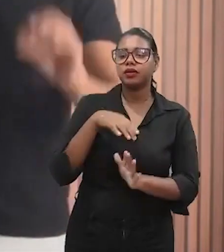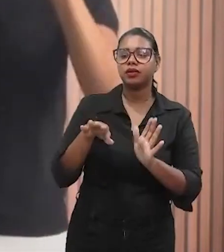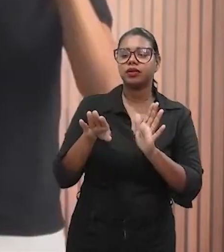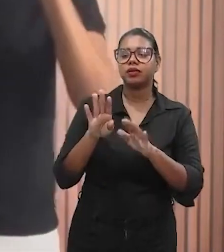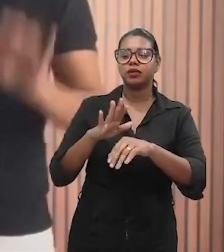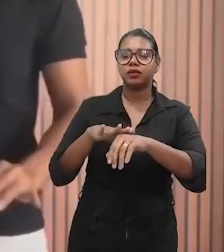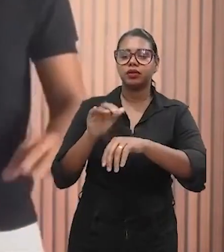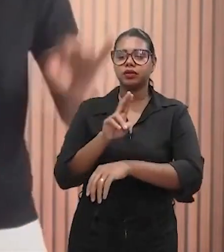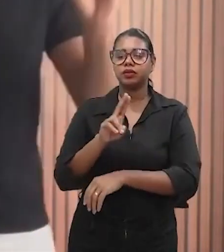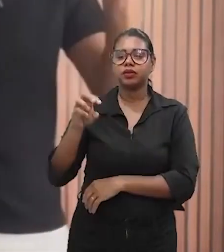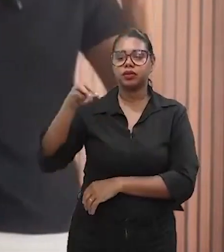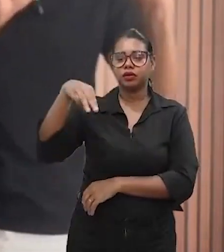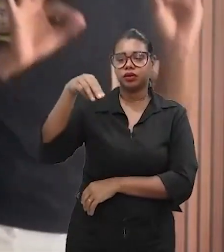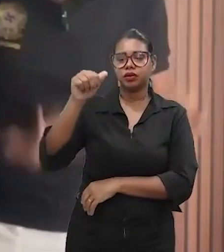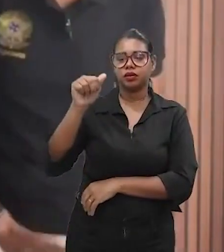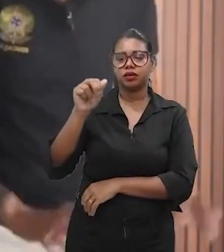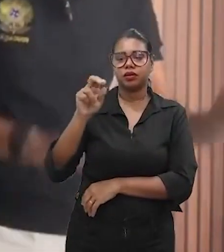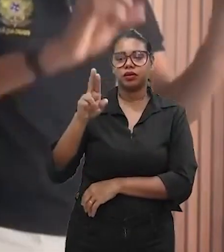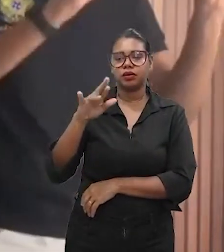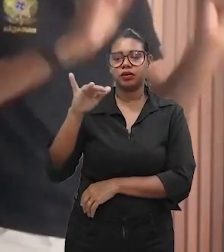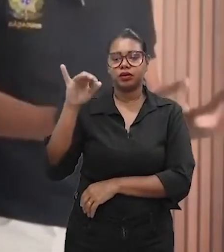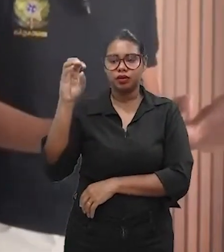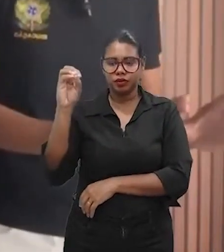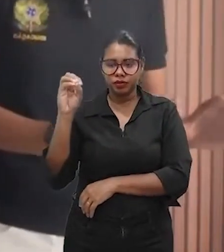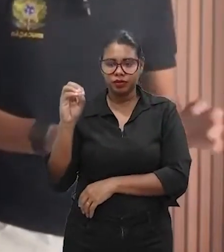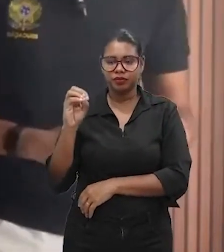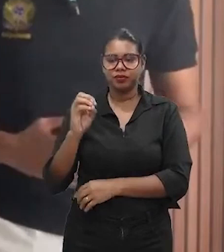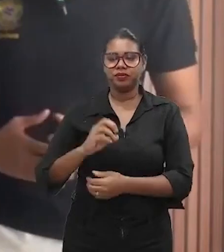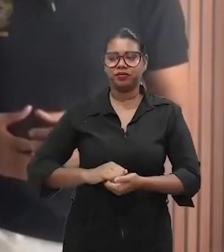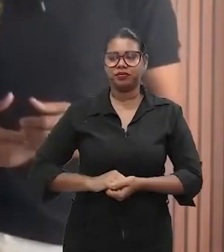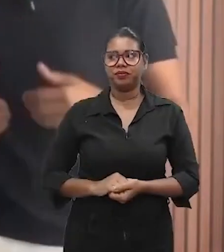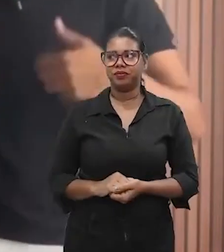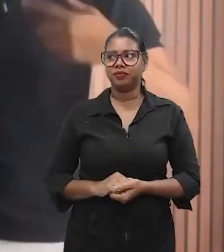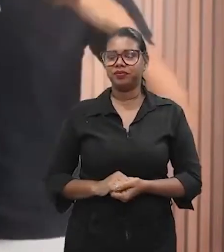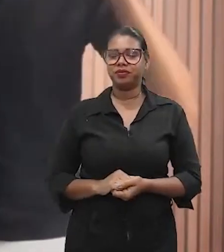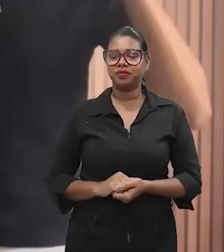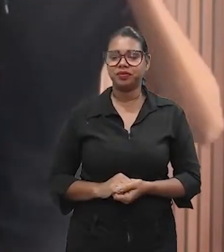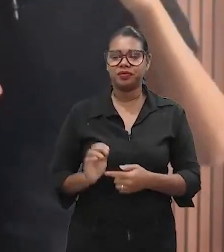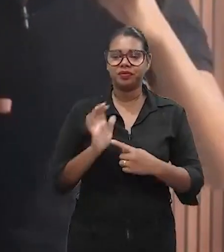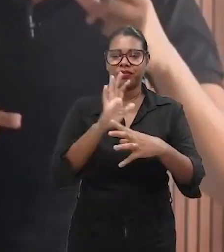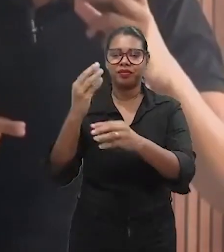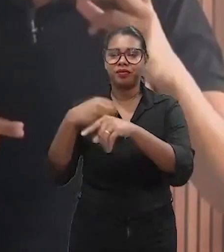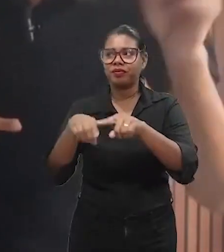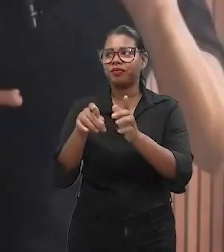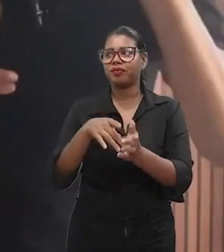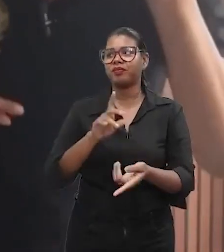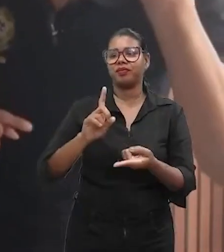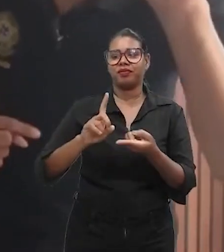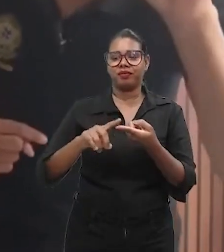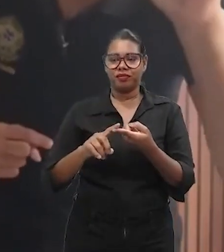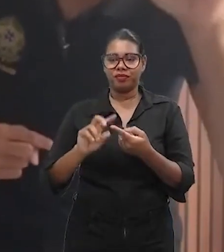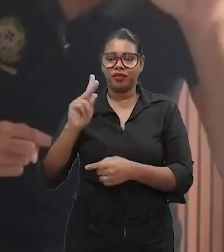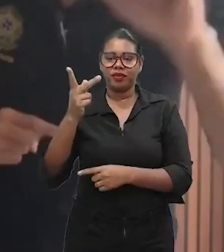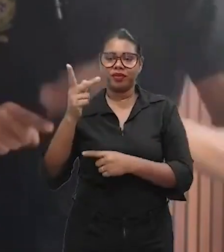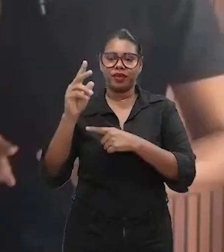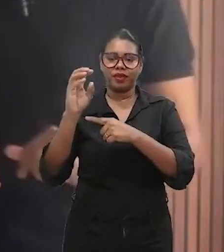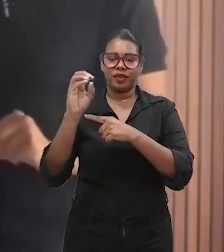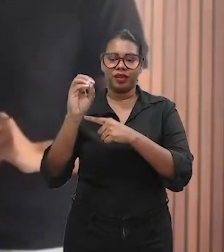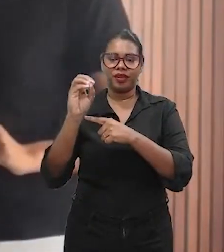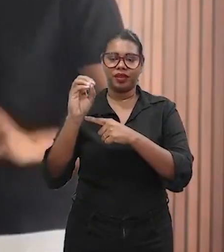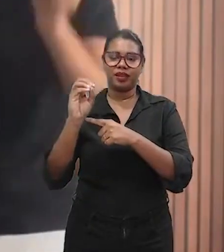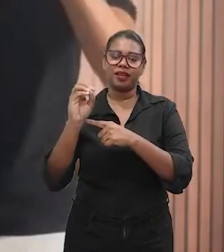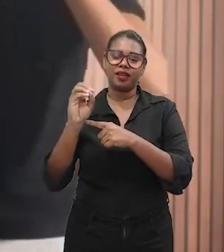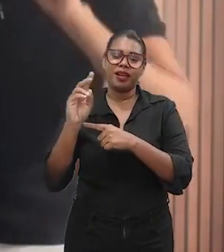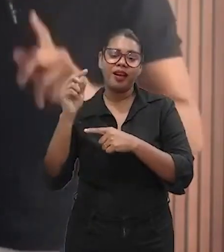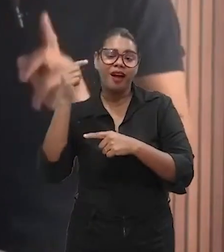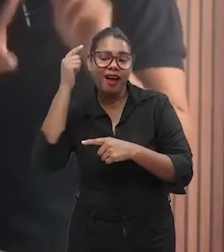de Maurício de Nassau-Singer, um grande holandês, não, viu?